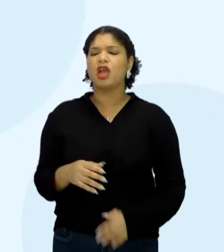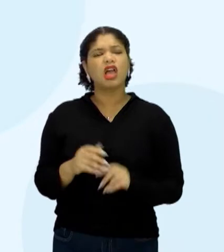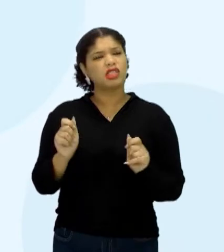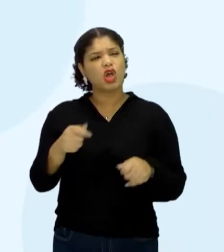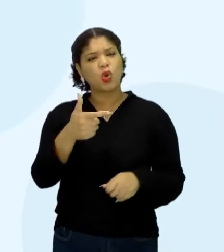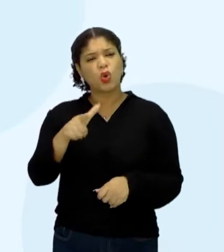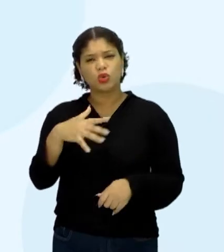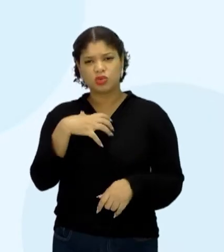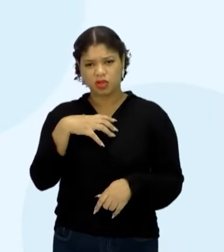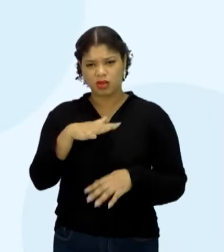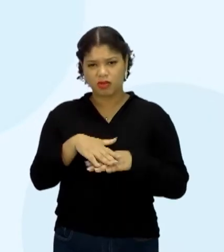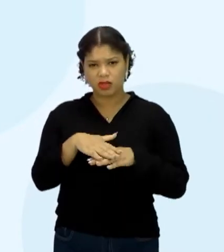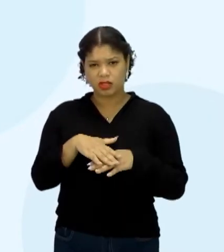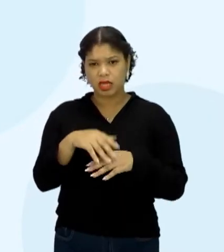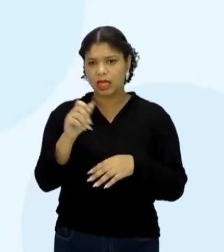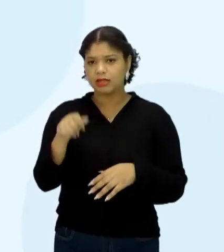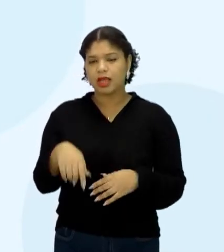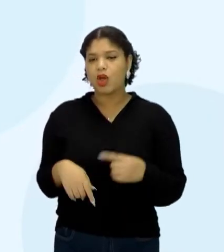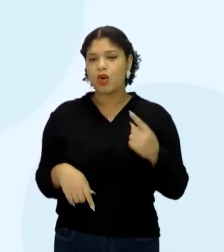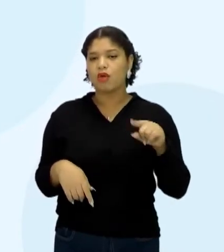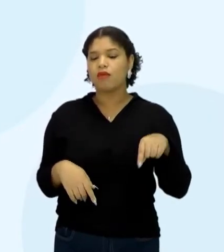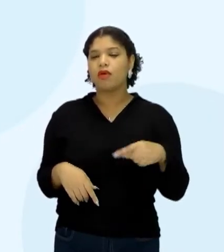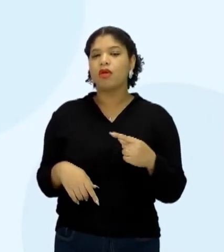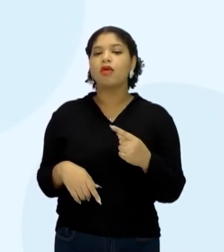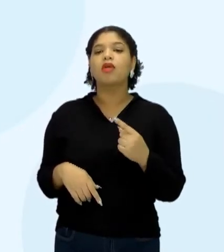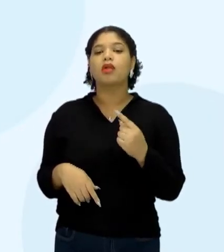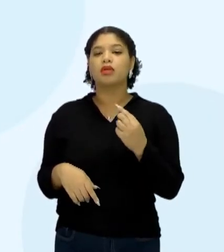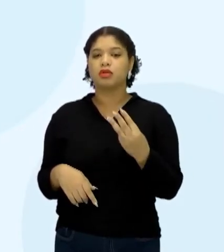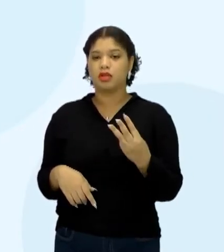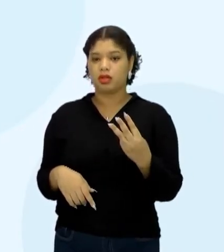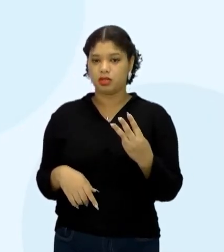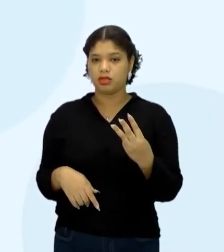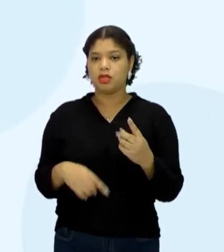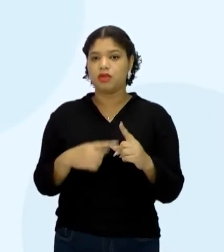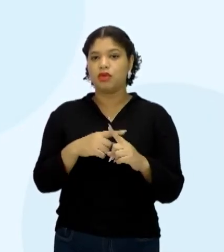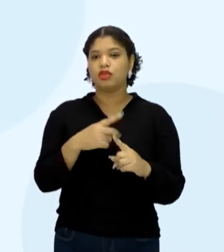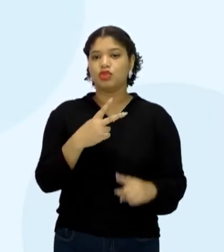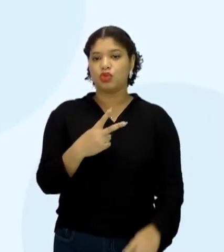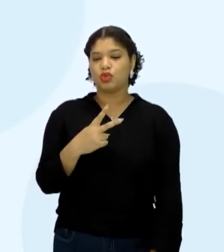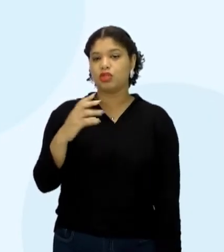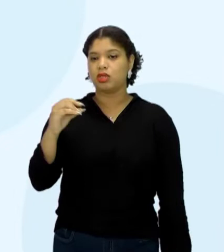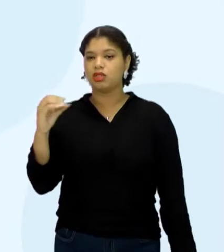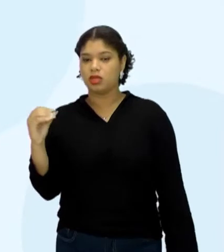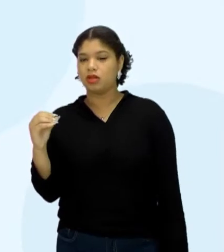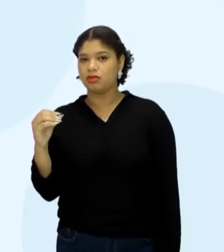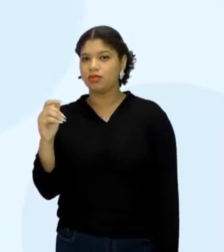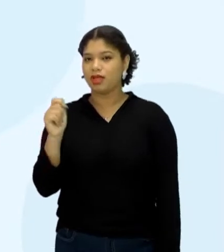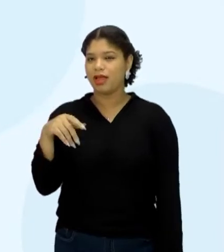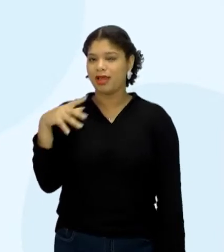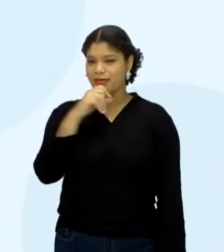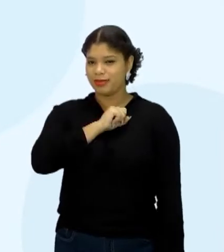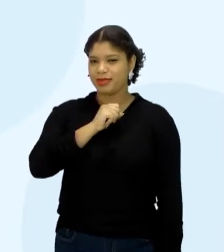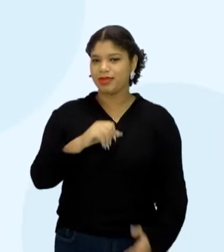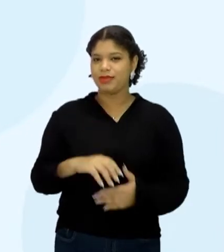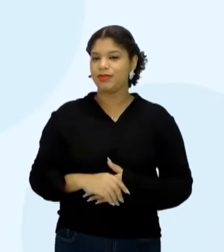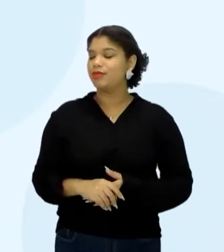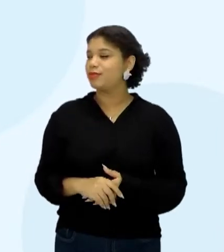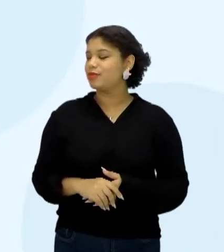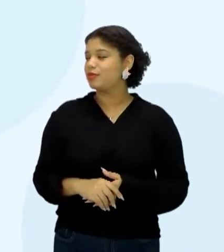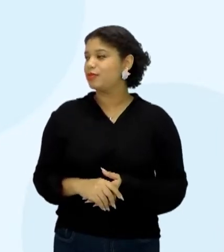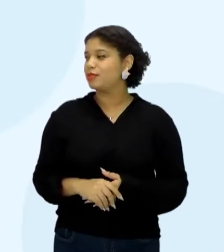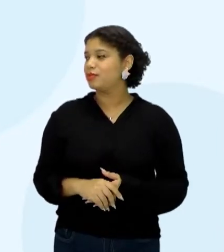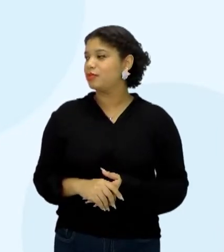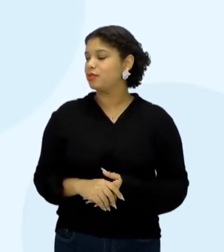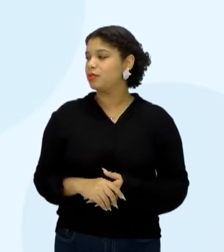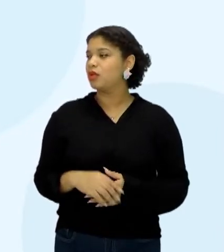Podia. Posso só multiplicar por 2 e depois colocar os zeros? Aqui do ladinho, ó. Pode, pra ir mais rápido. 2 vezes 3,